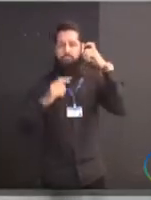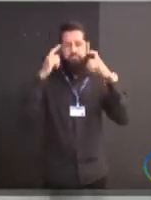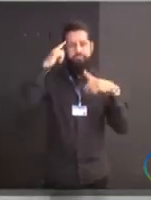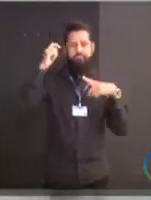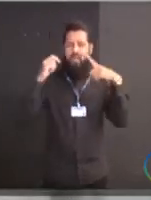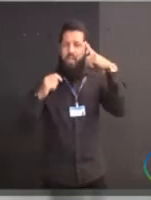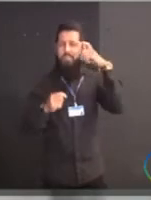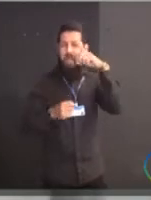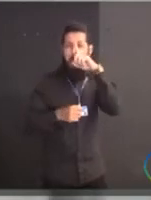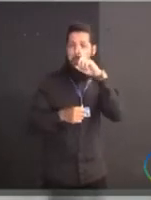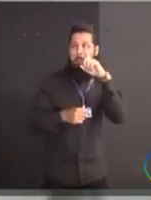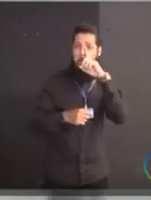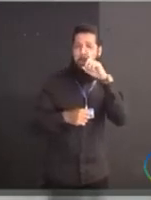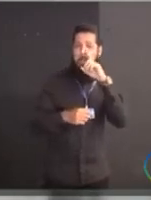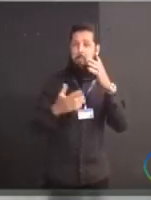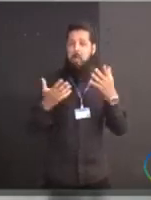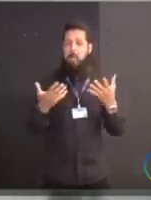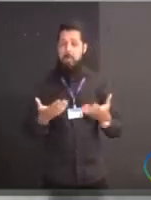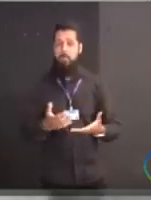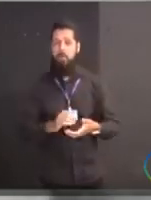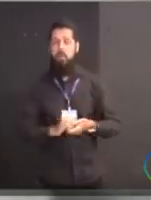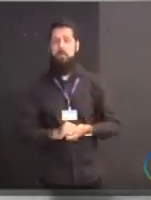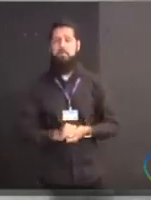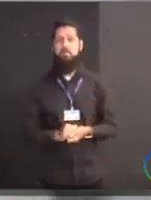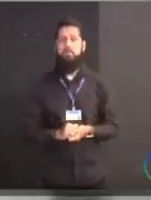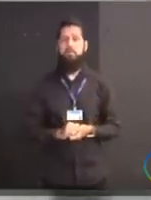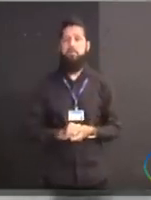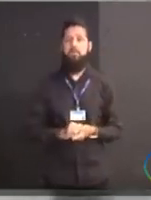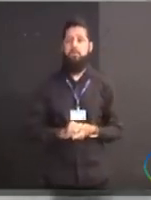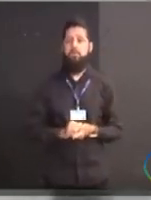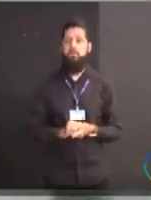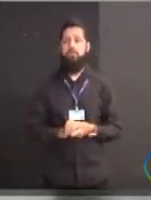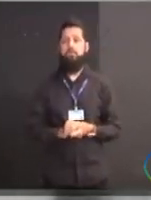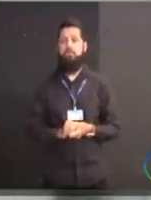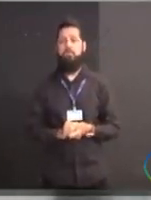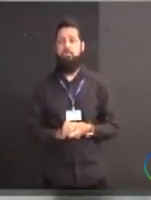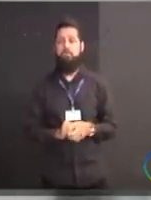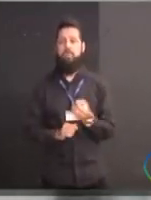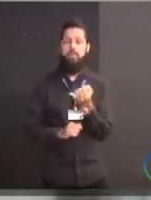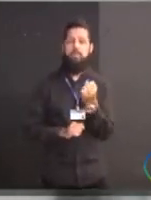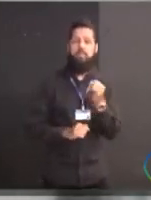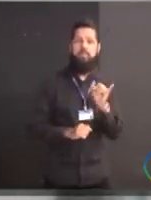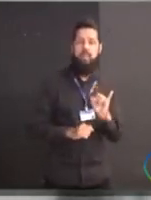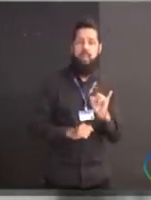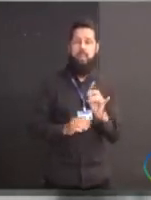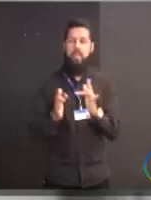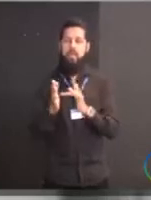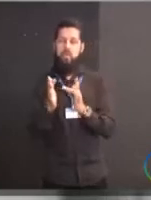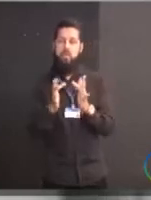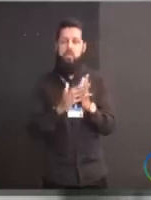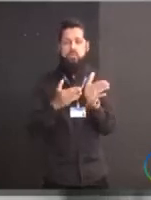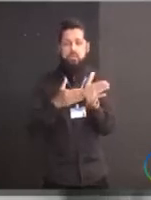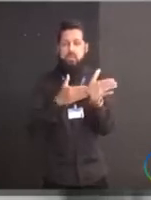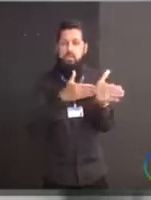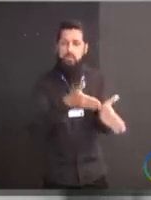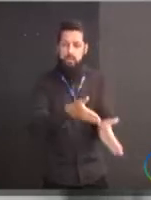no curso do século. Se nós, os cristãos, estivéssemos atentos